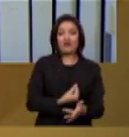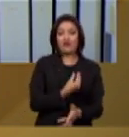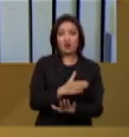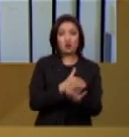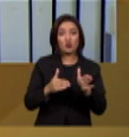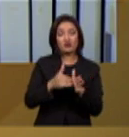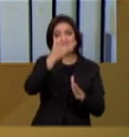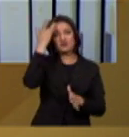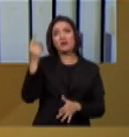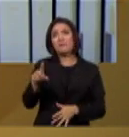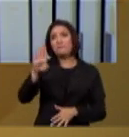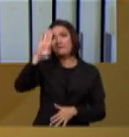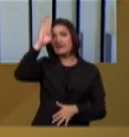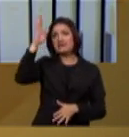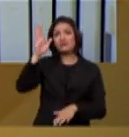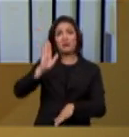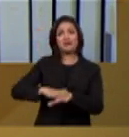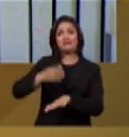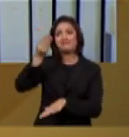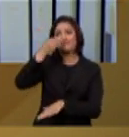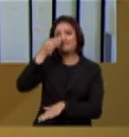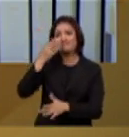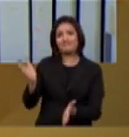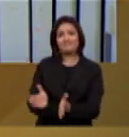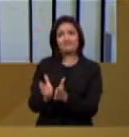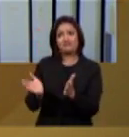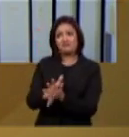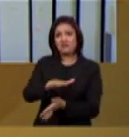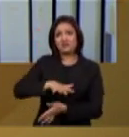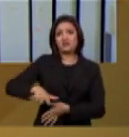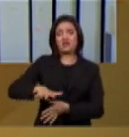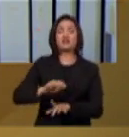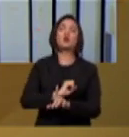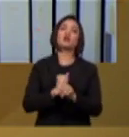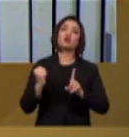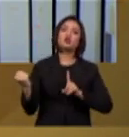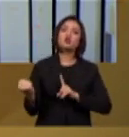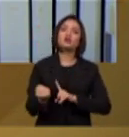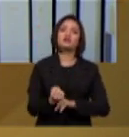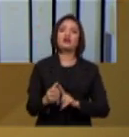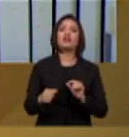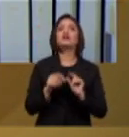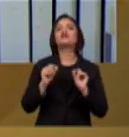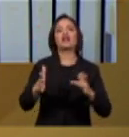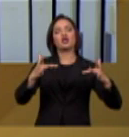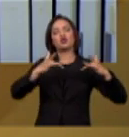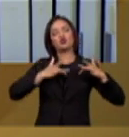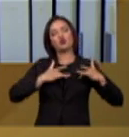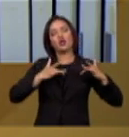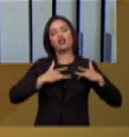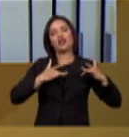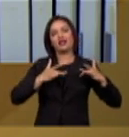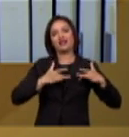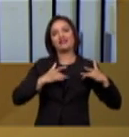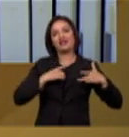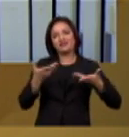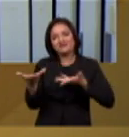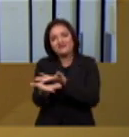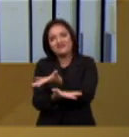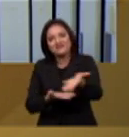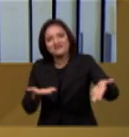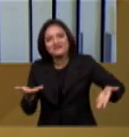mais vulneráveis, a sociedade brasileira viu-se instada a exercitar a solidariedade e o espírito